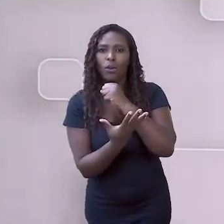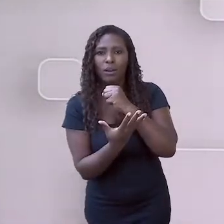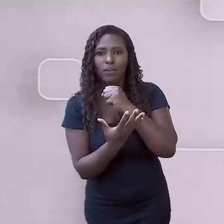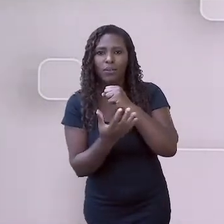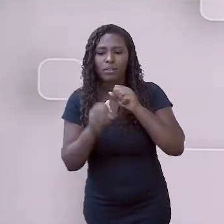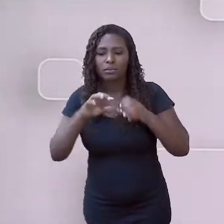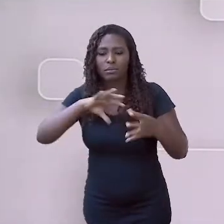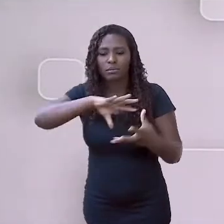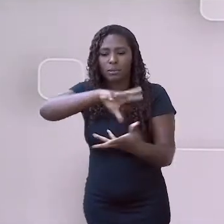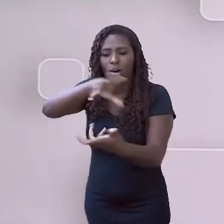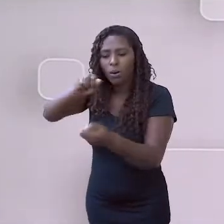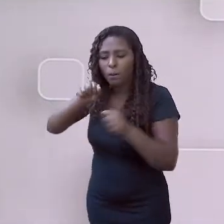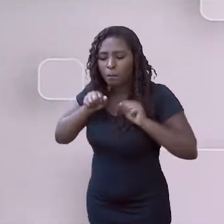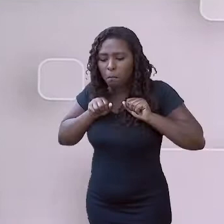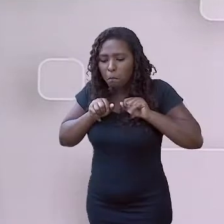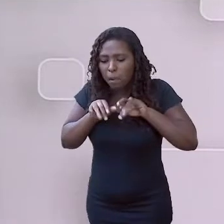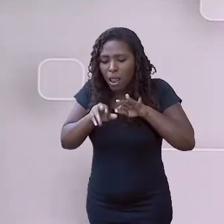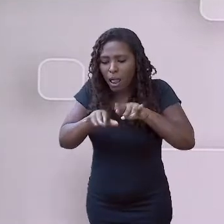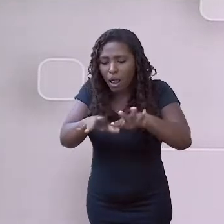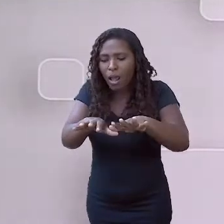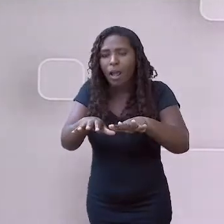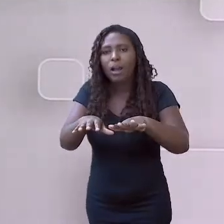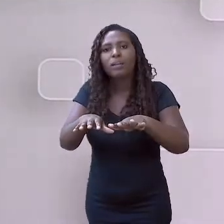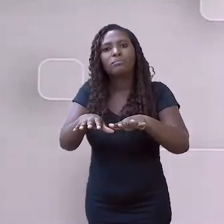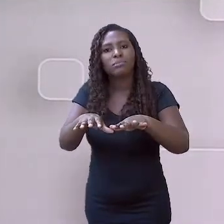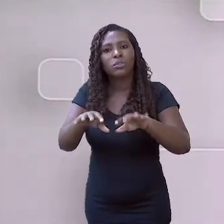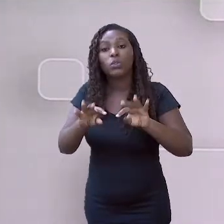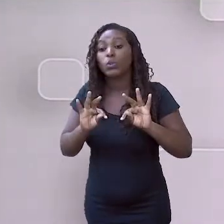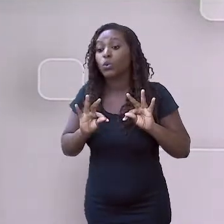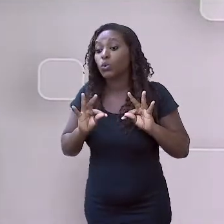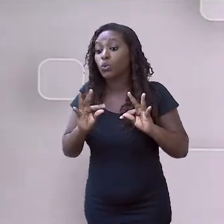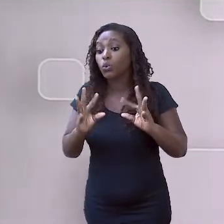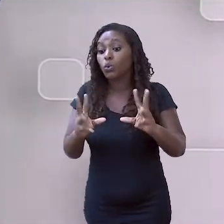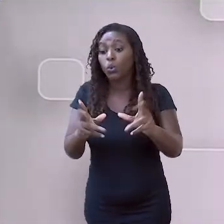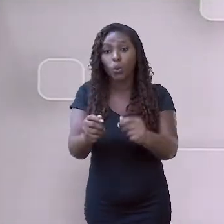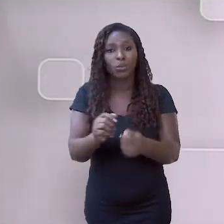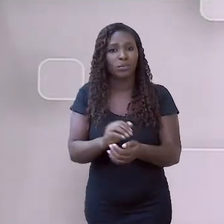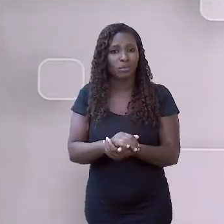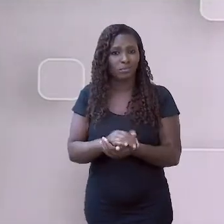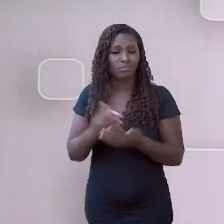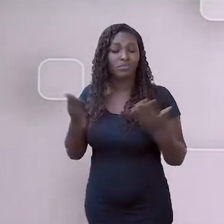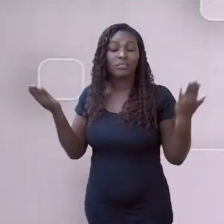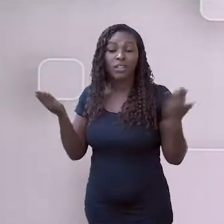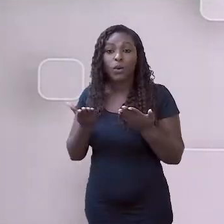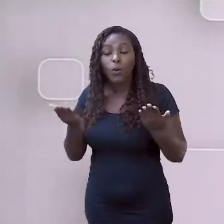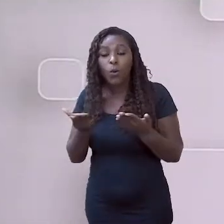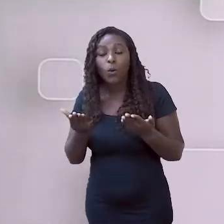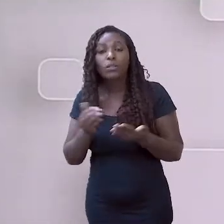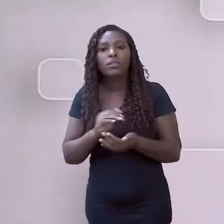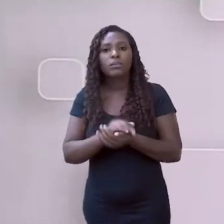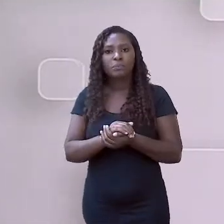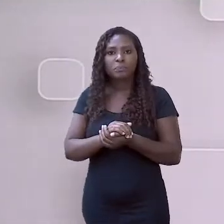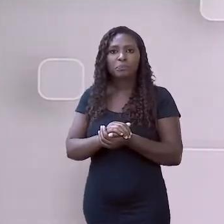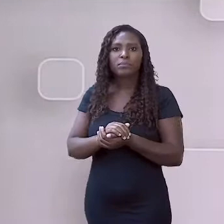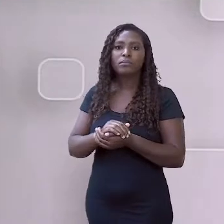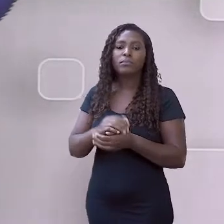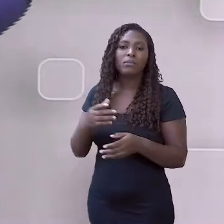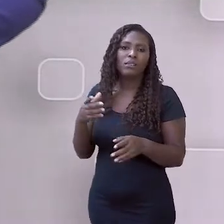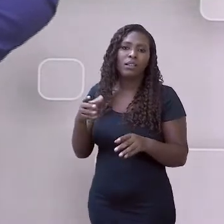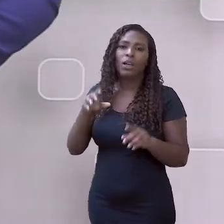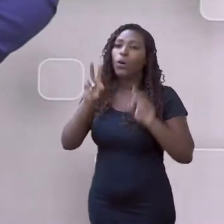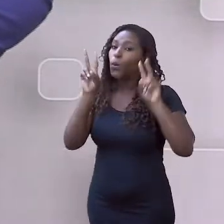mundo todo. E agora nós vamos falar um pouco sobre a questão ambiental. É muito